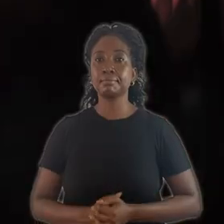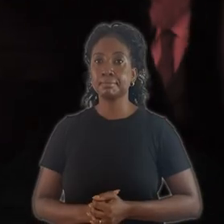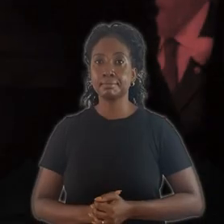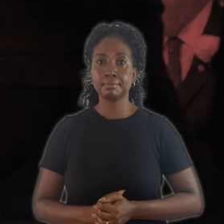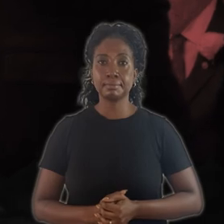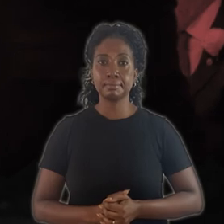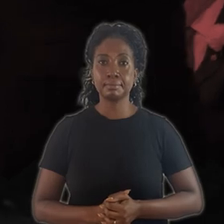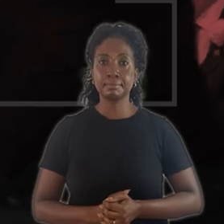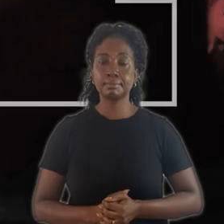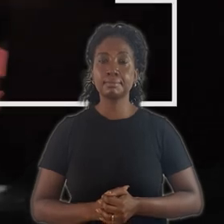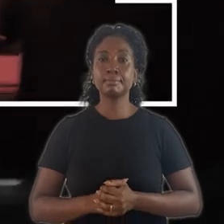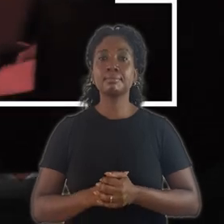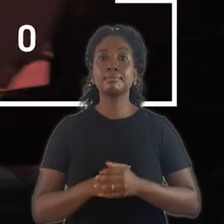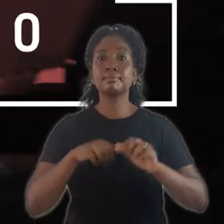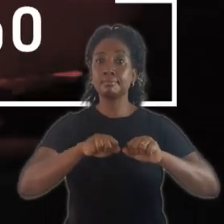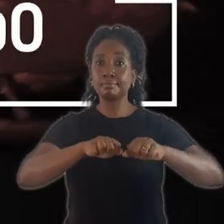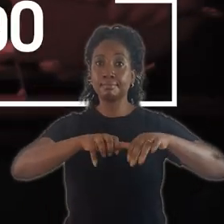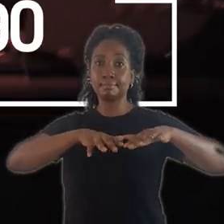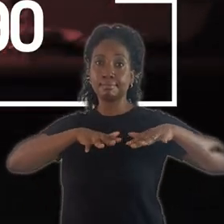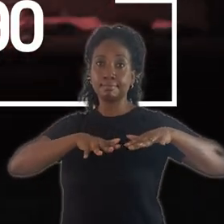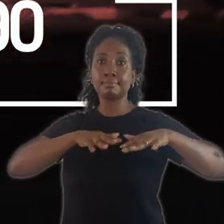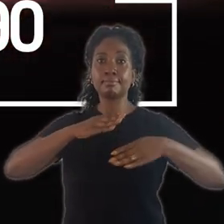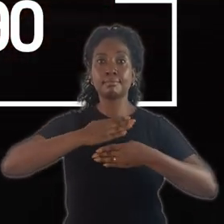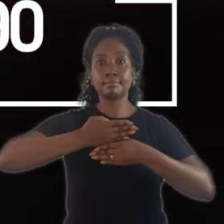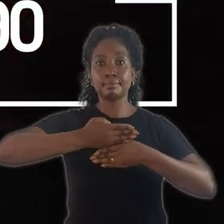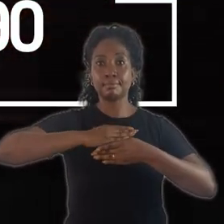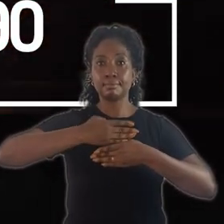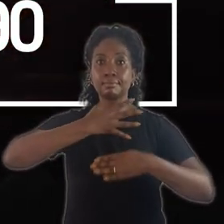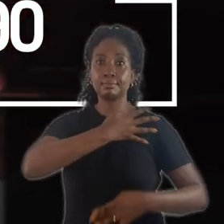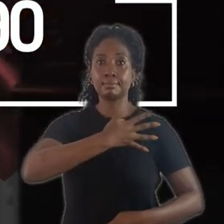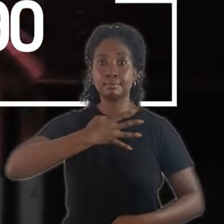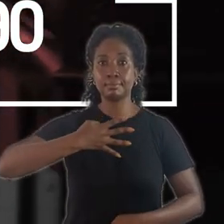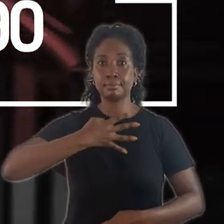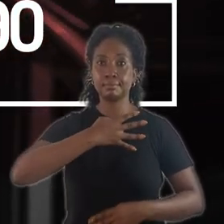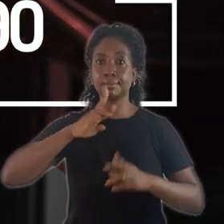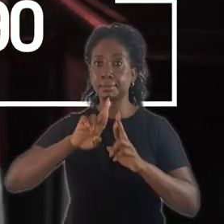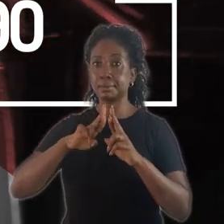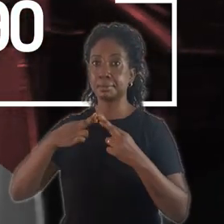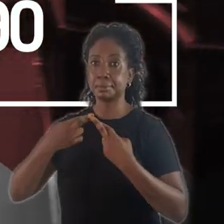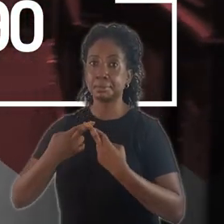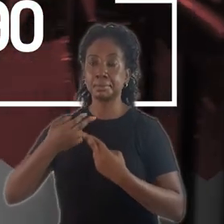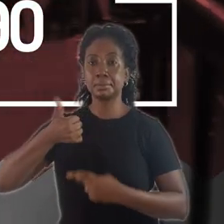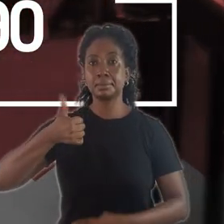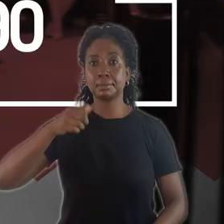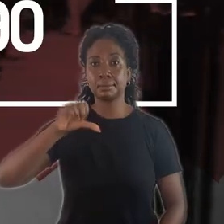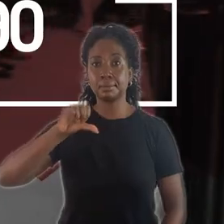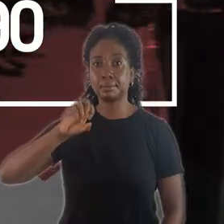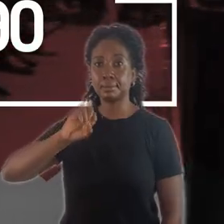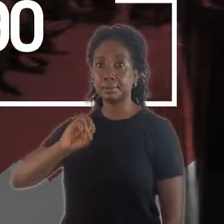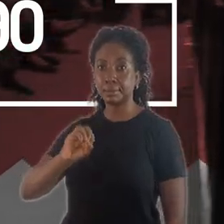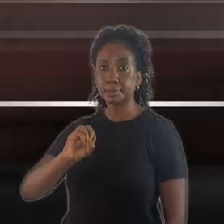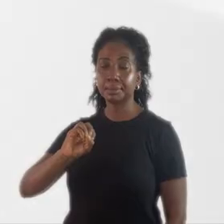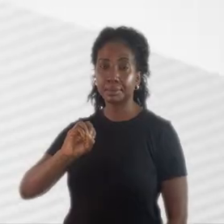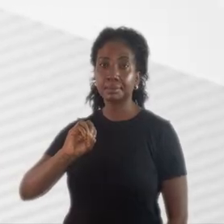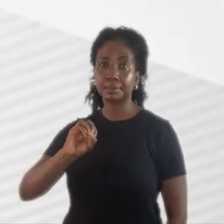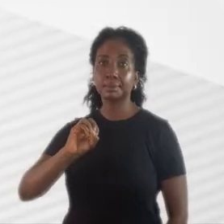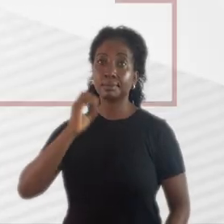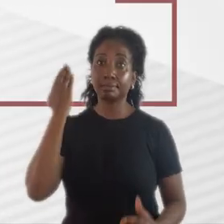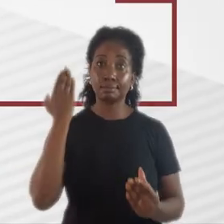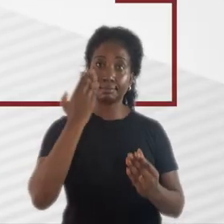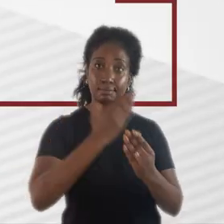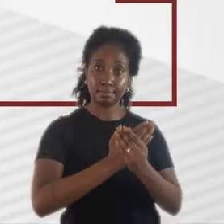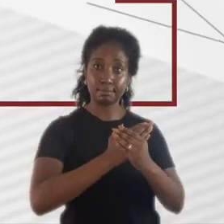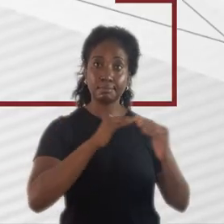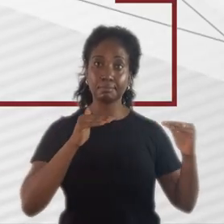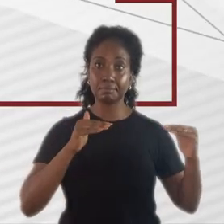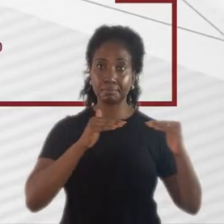digitais. Confira! Sessões plenárias híbridas, 44. Reuniões de comissões, 190.